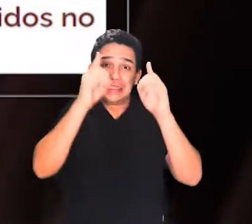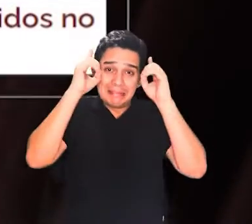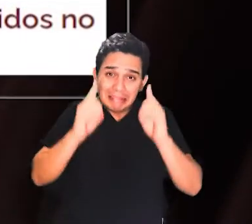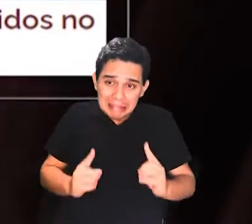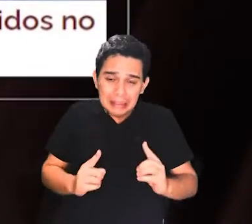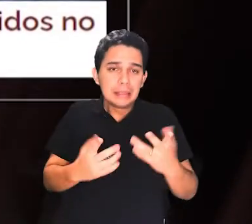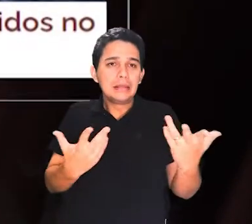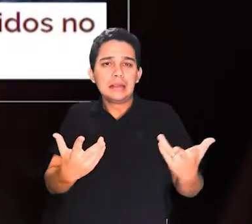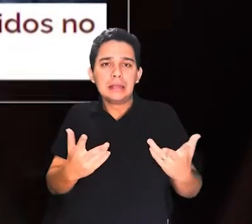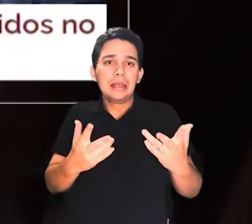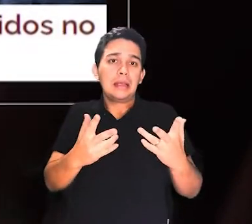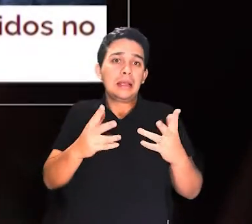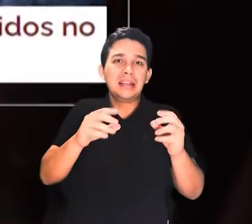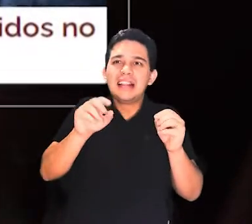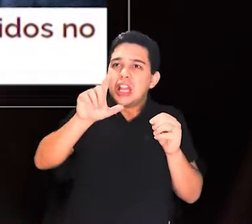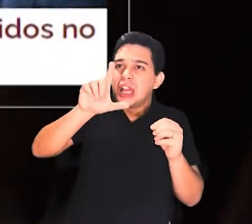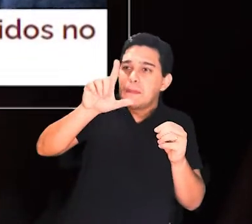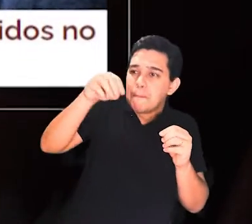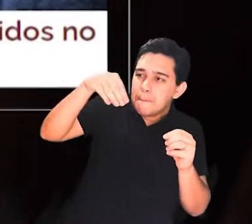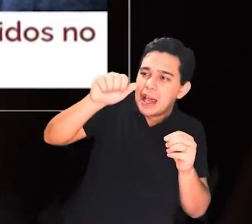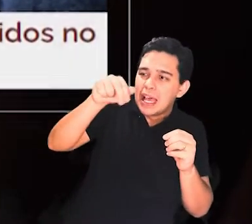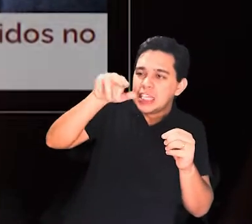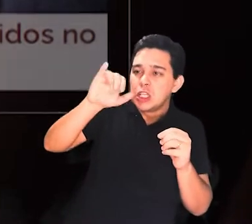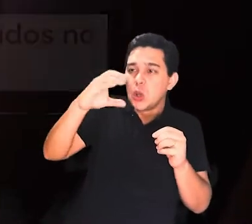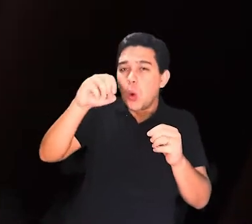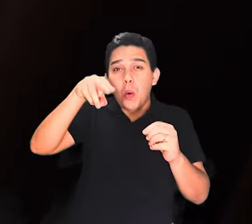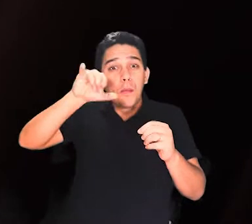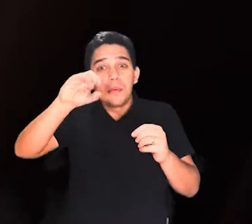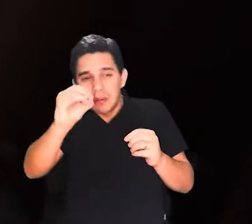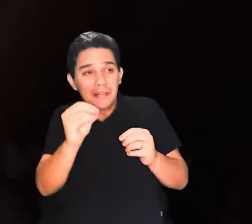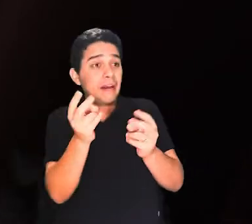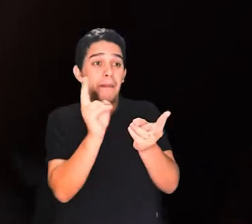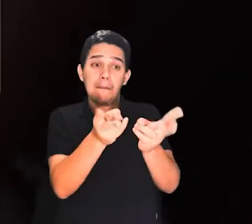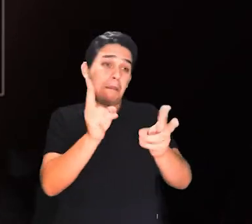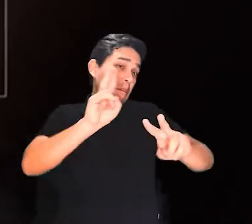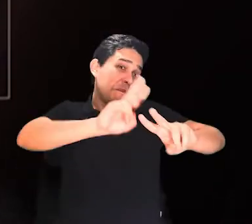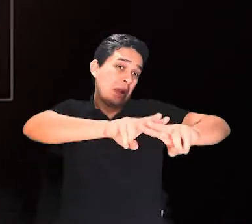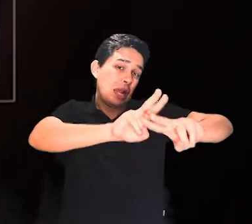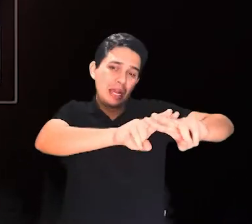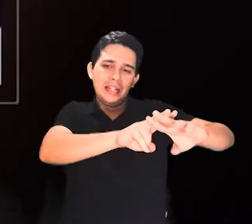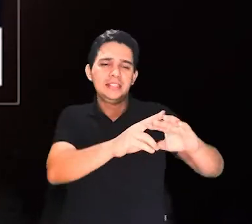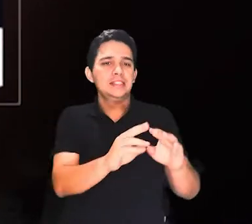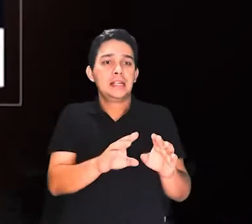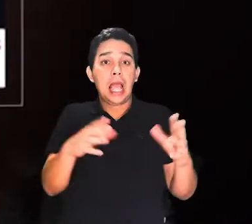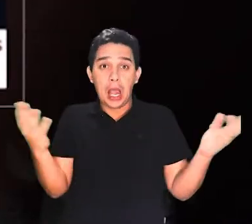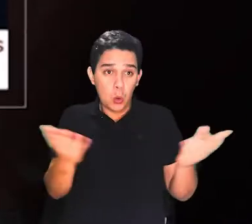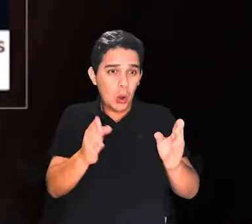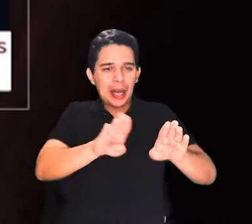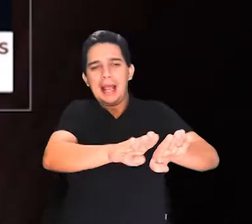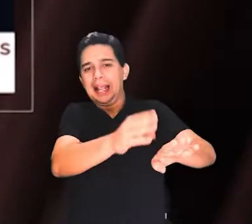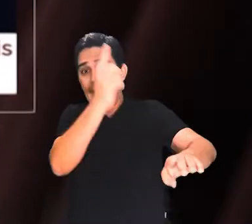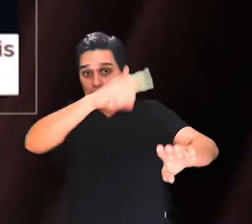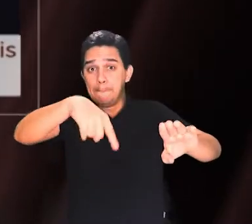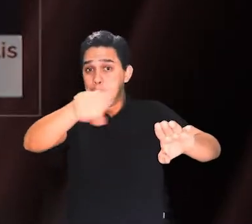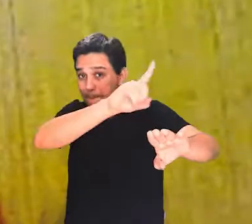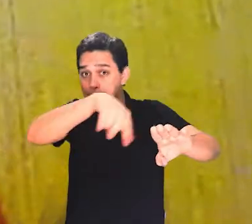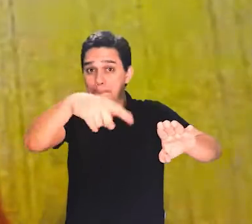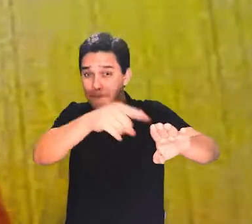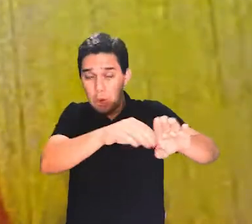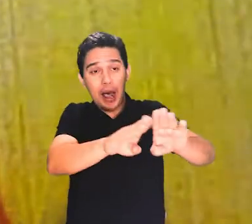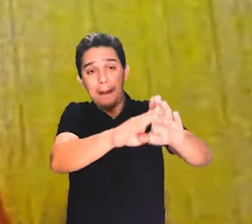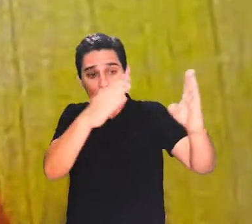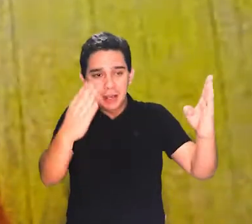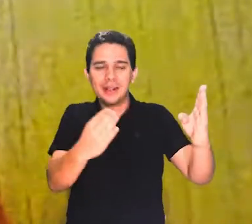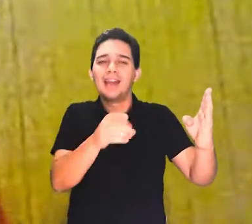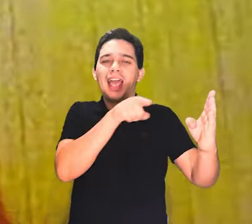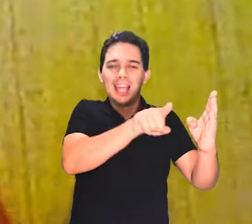aqueles manicômios onde os loucos ficavam, né, para o resto das suas vidas, e vai para uma lógica de inclusão social, em que a rede